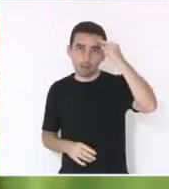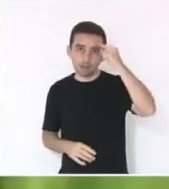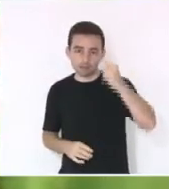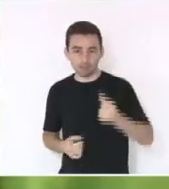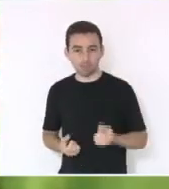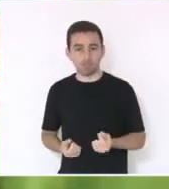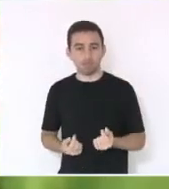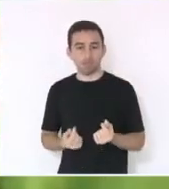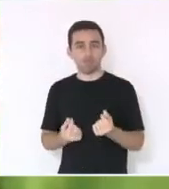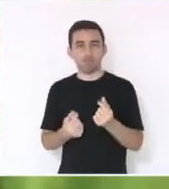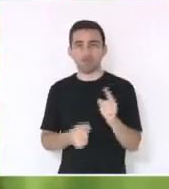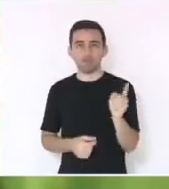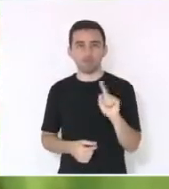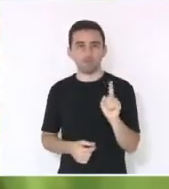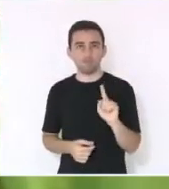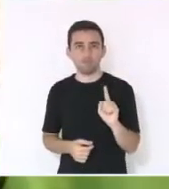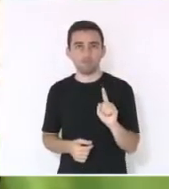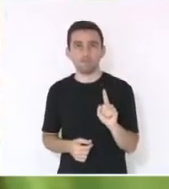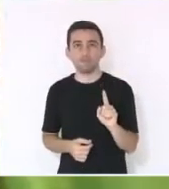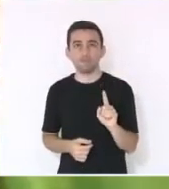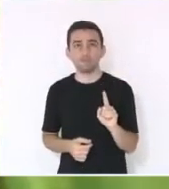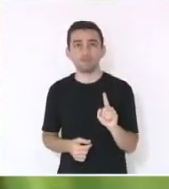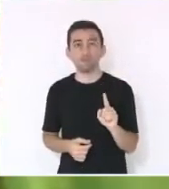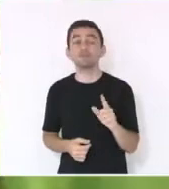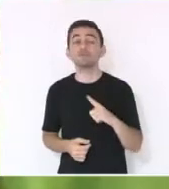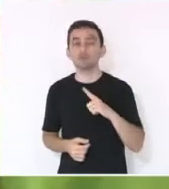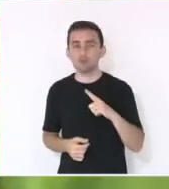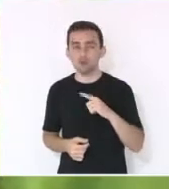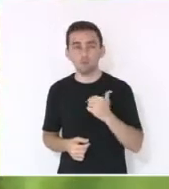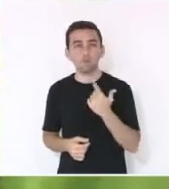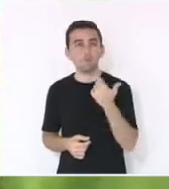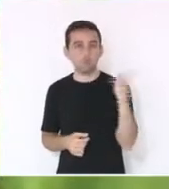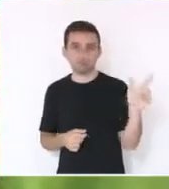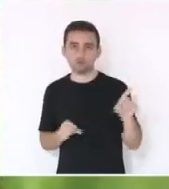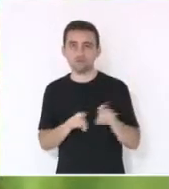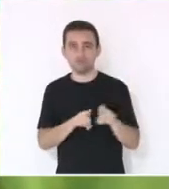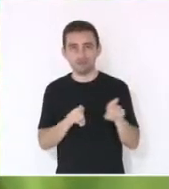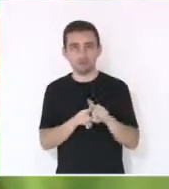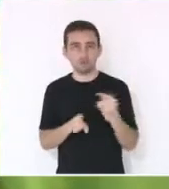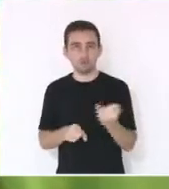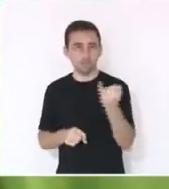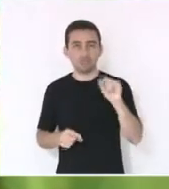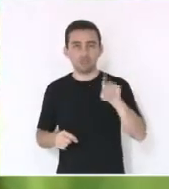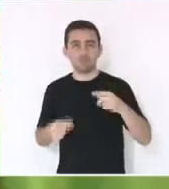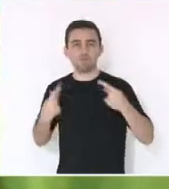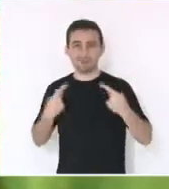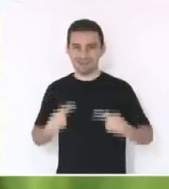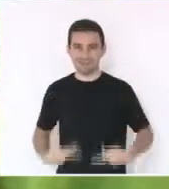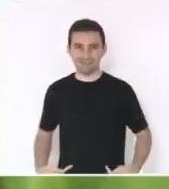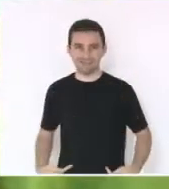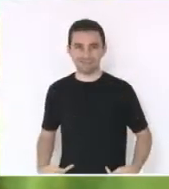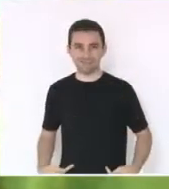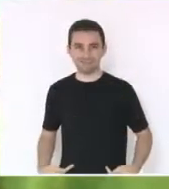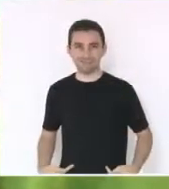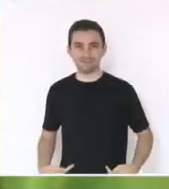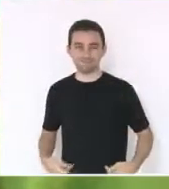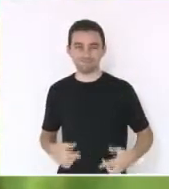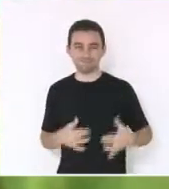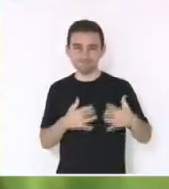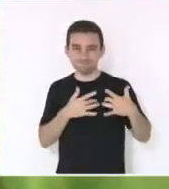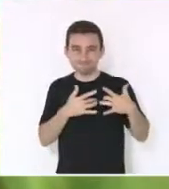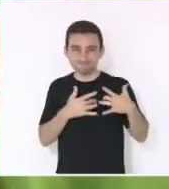vida, nós temos a outra parte, a parte humana, a parte da